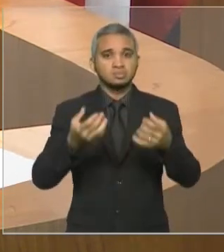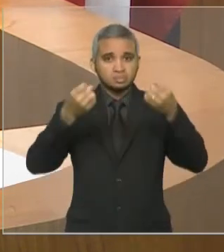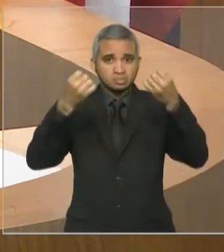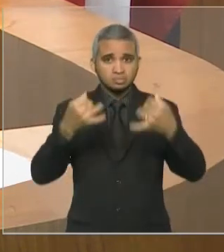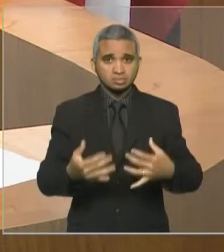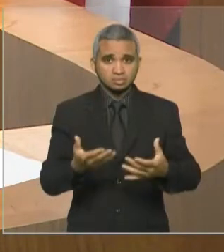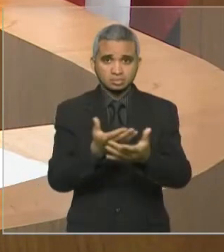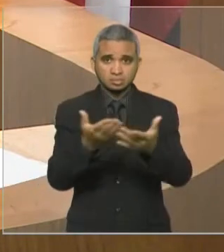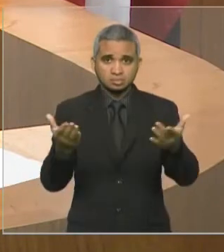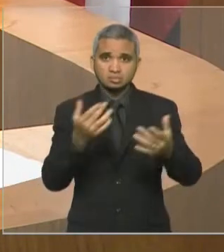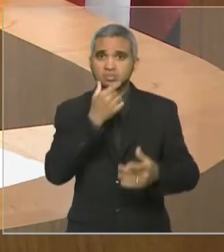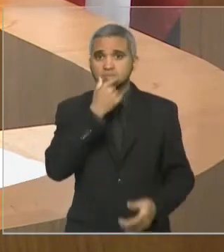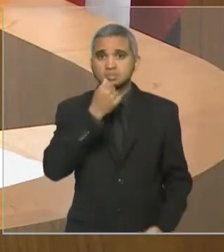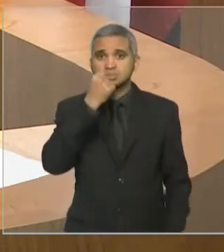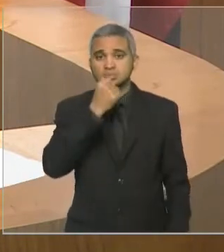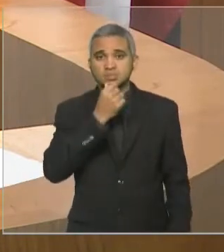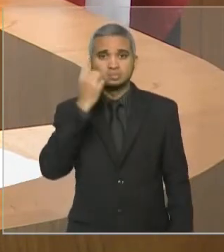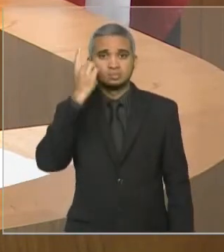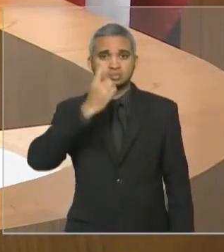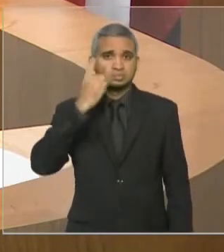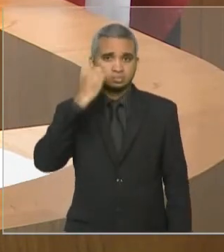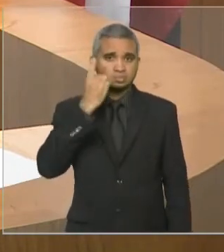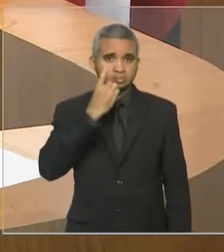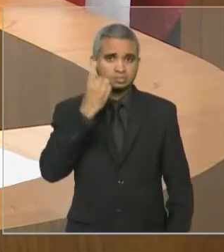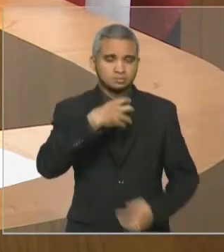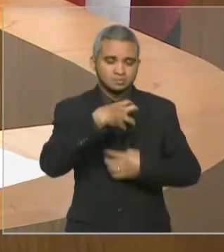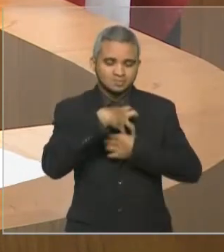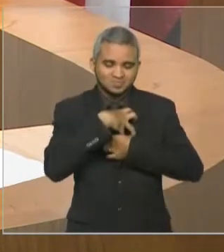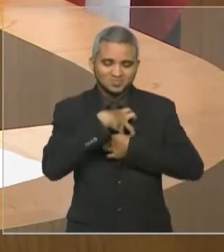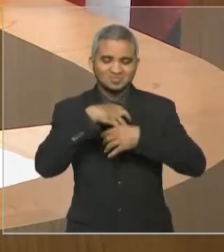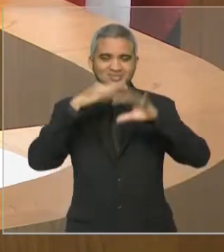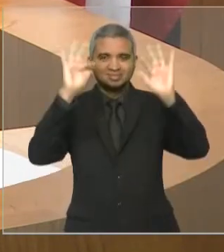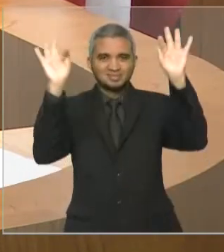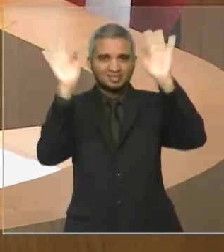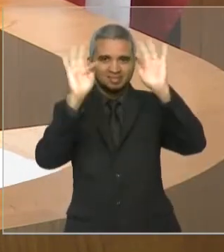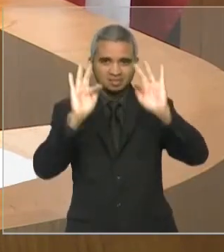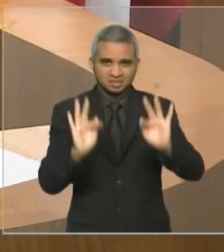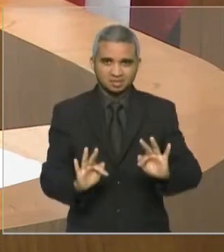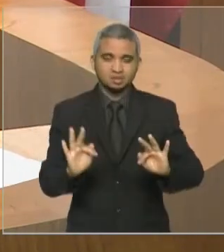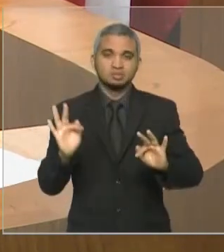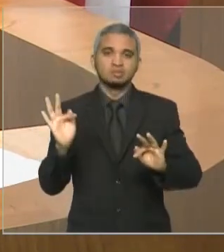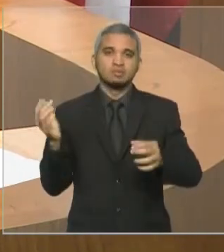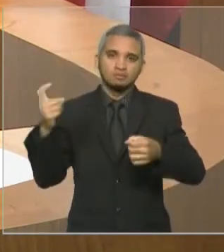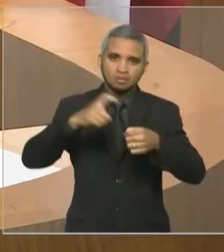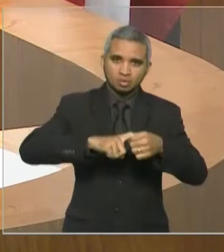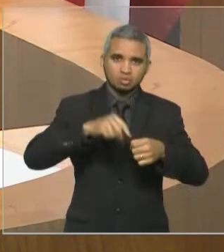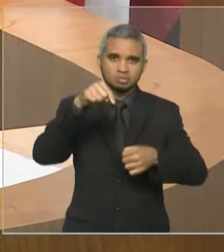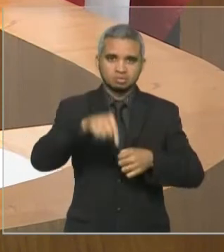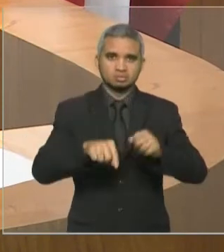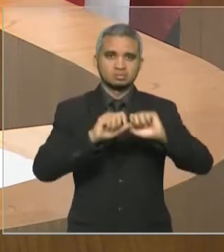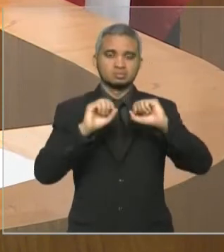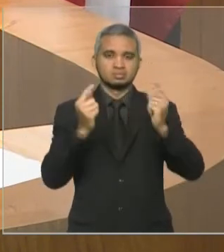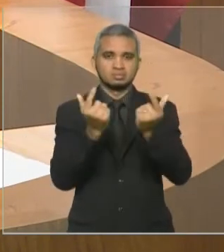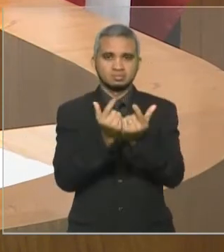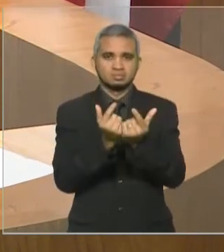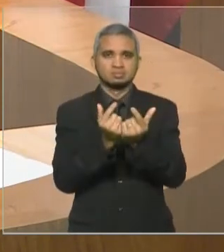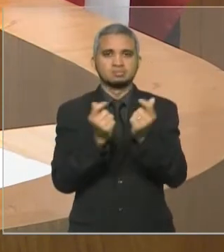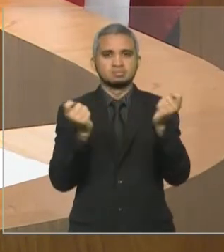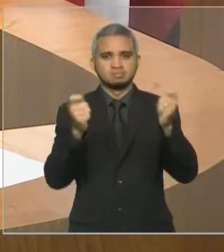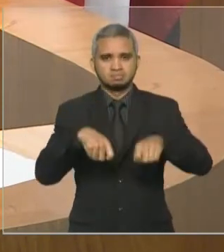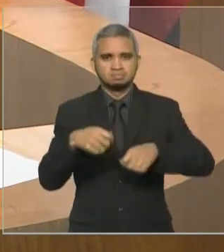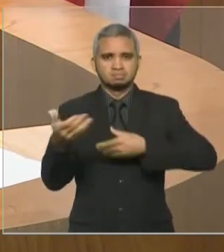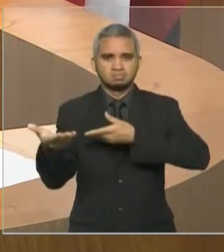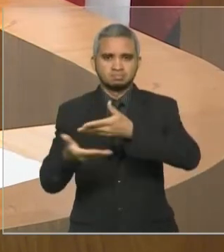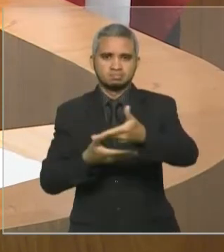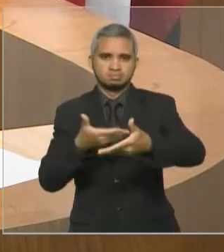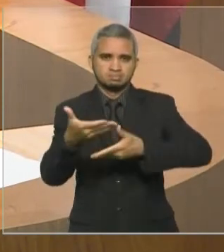deputadas, que me sinto um homem bastante feliz por ter retornado aqui à casa e essa convivência aqui com